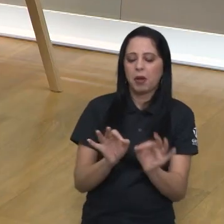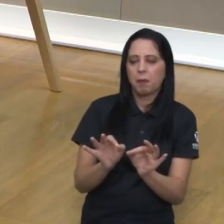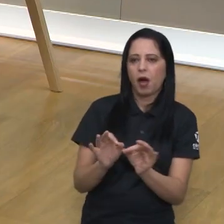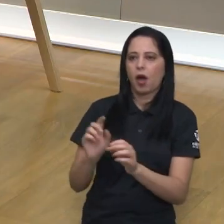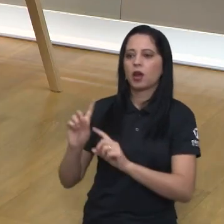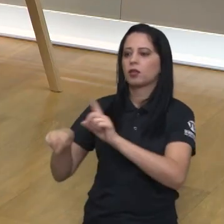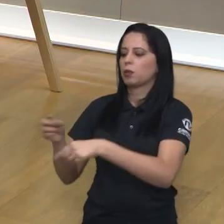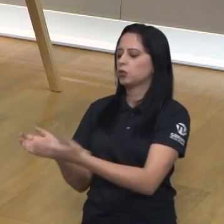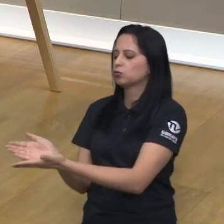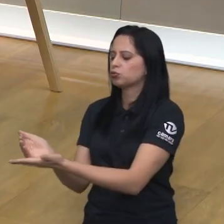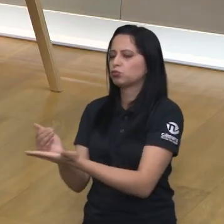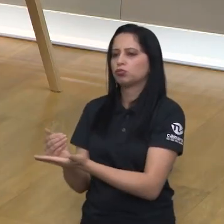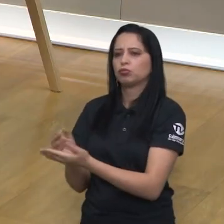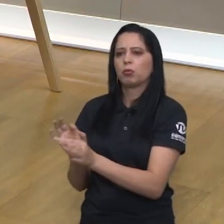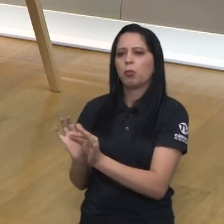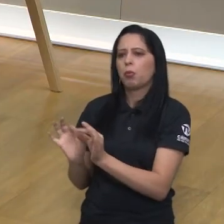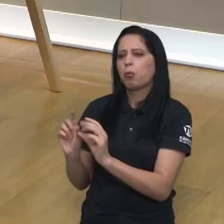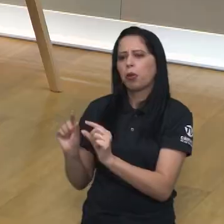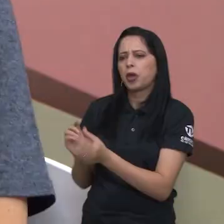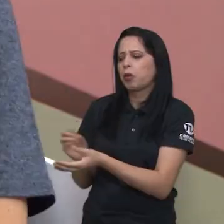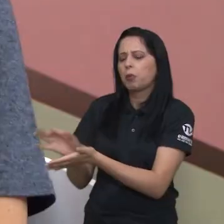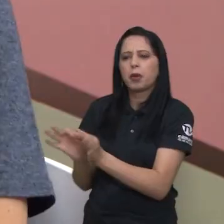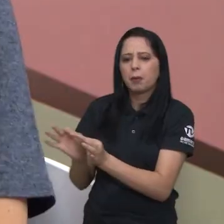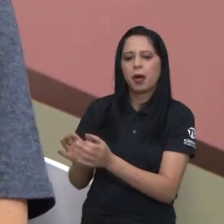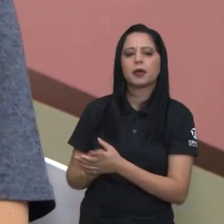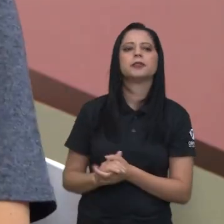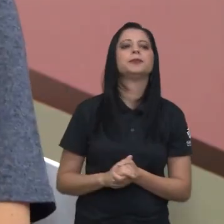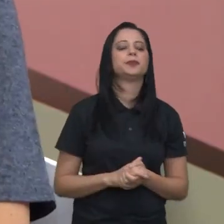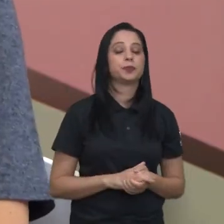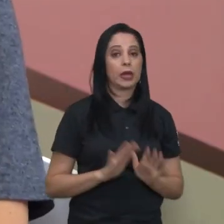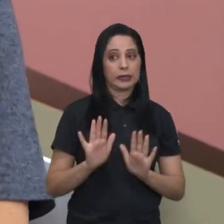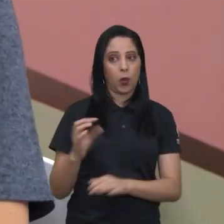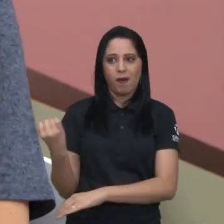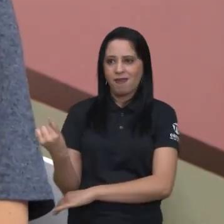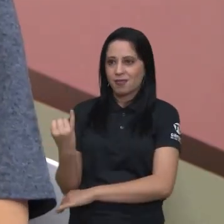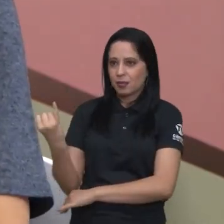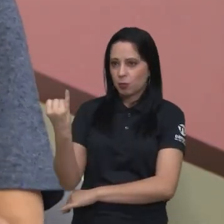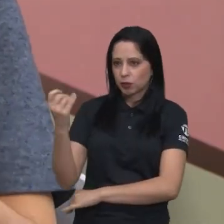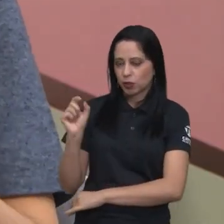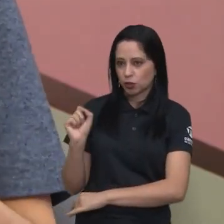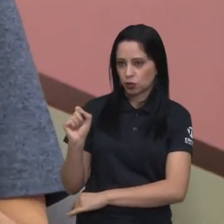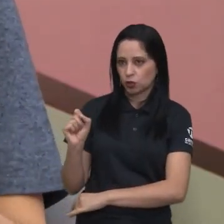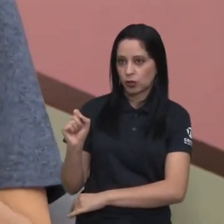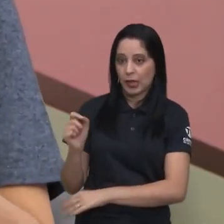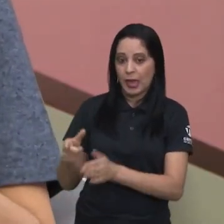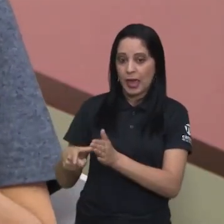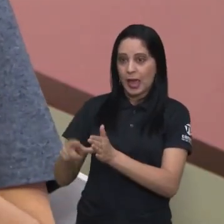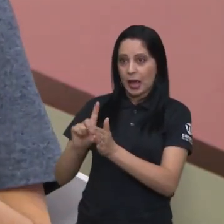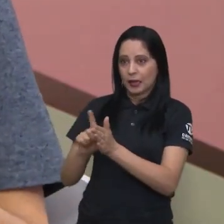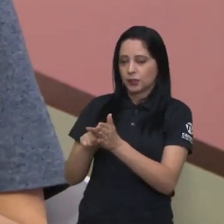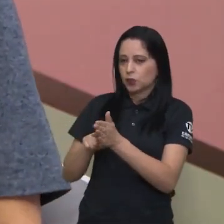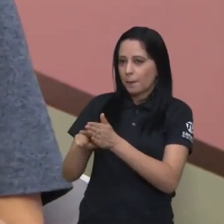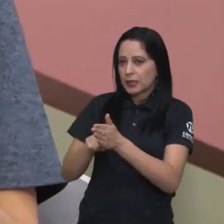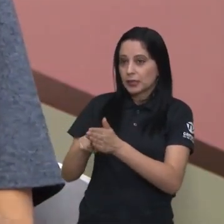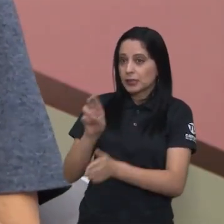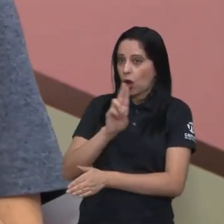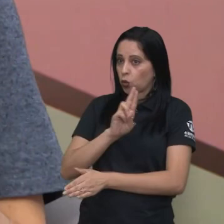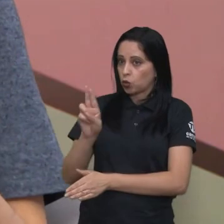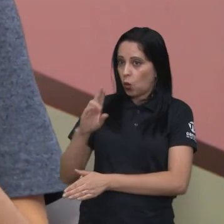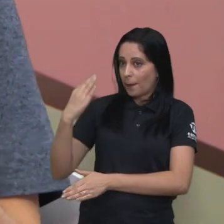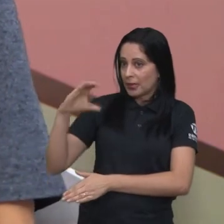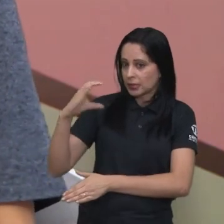Cultivar Isso. as punk. Uma coisa importante é a gente sempre pesquisar pelo nome científico. Então, se você recebeu essa muda de um local que